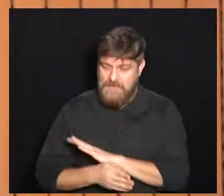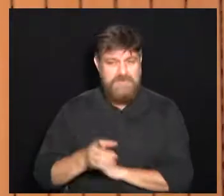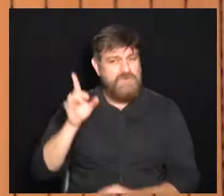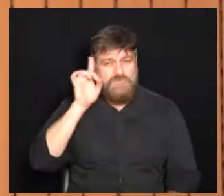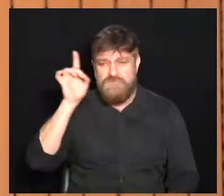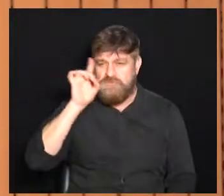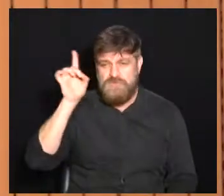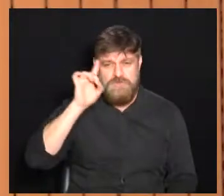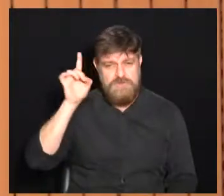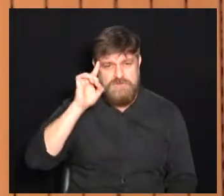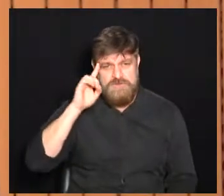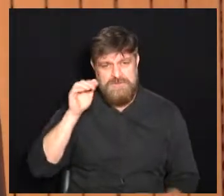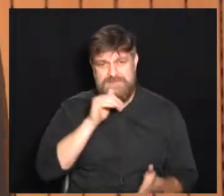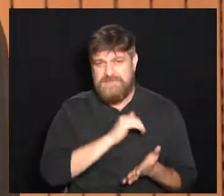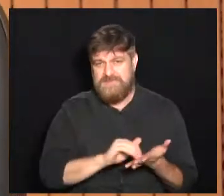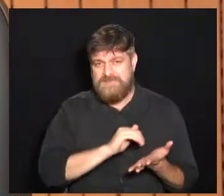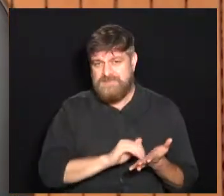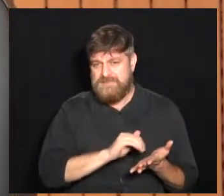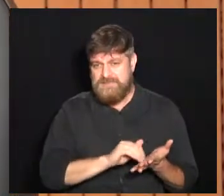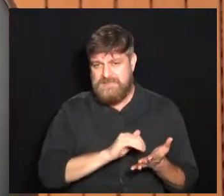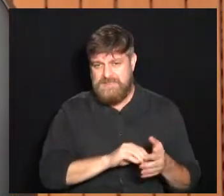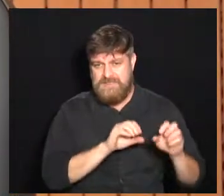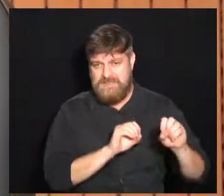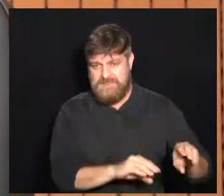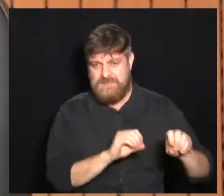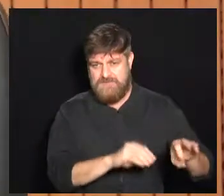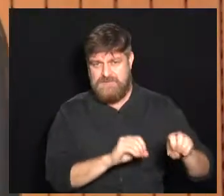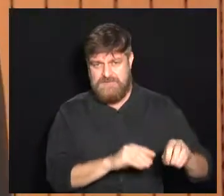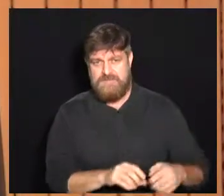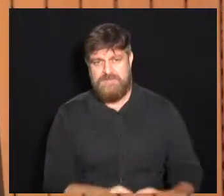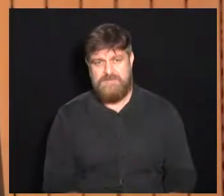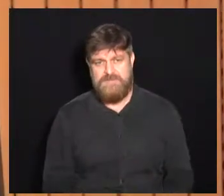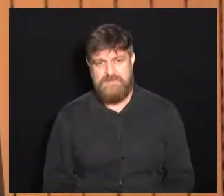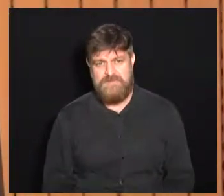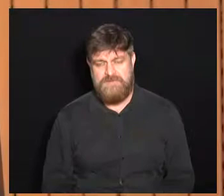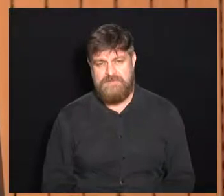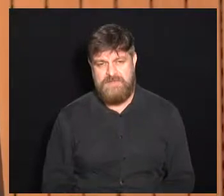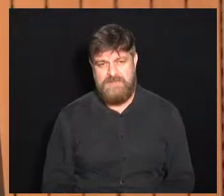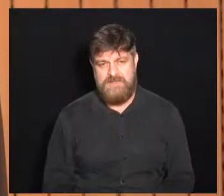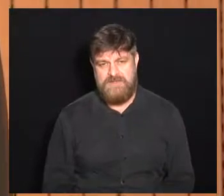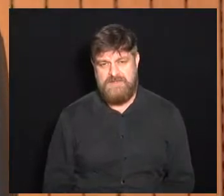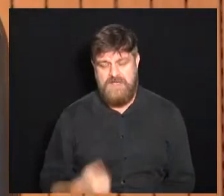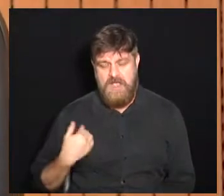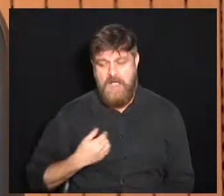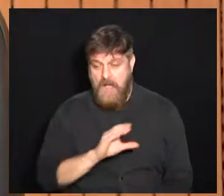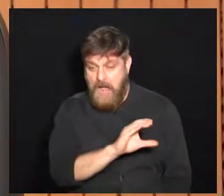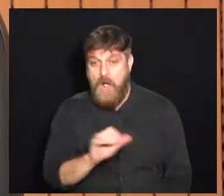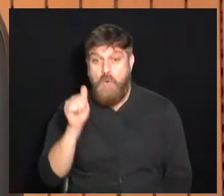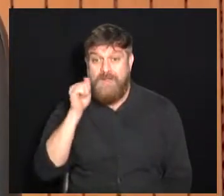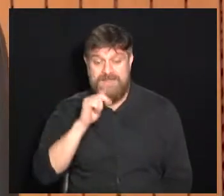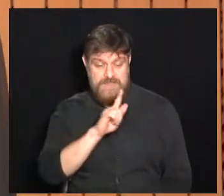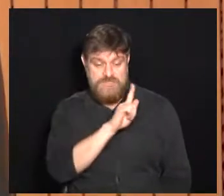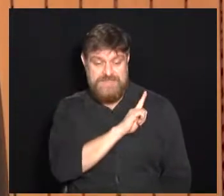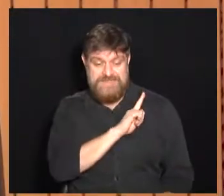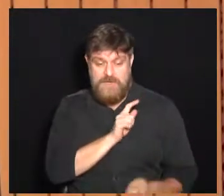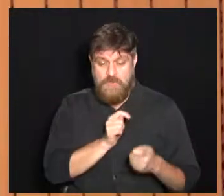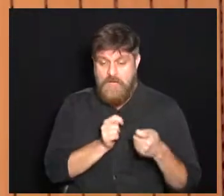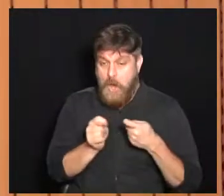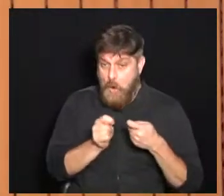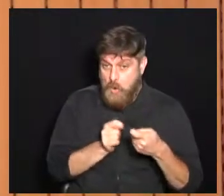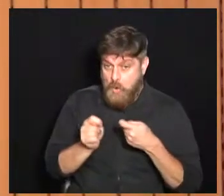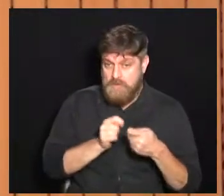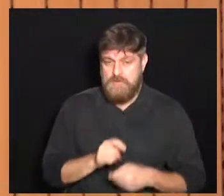dia da Secretaria Municipal de Educação. Então, a nossa Coordenadoria de Gestão e Controle,